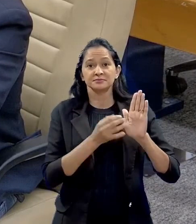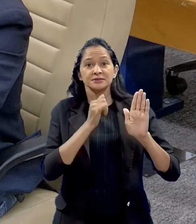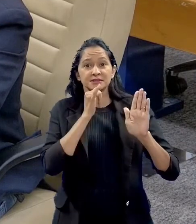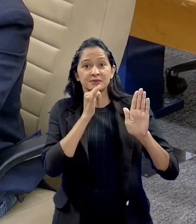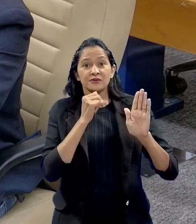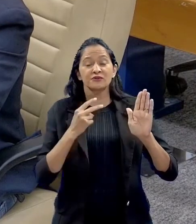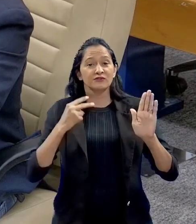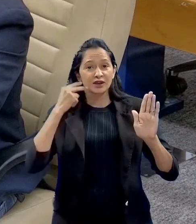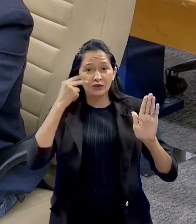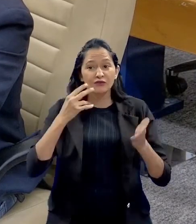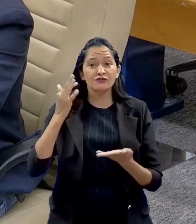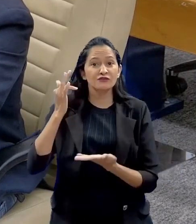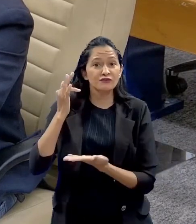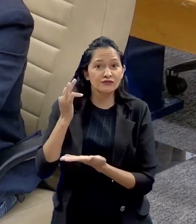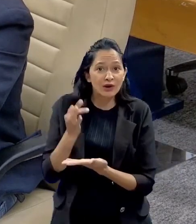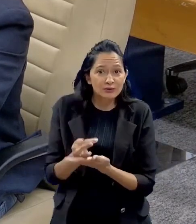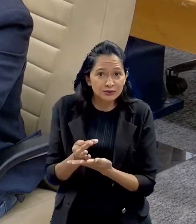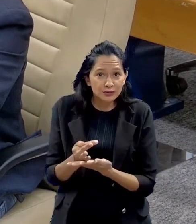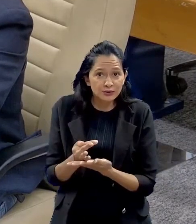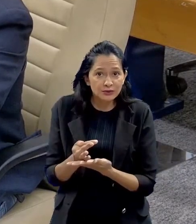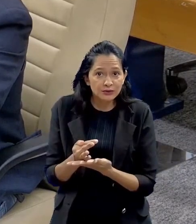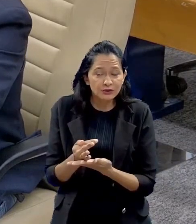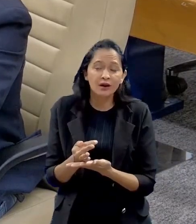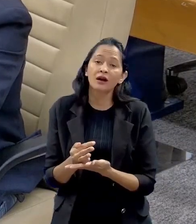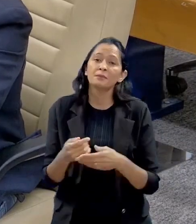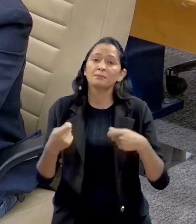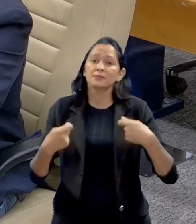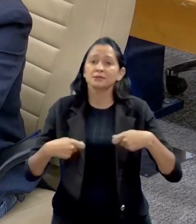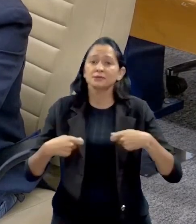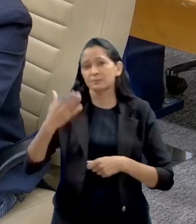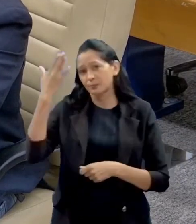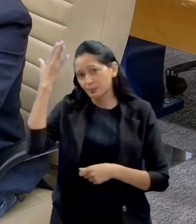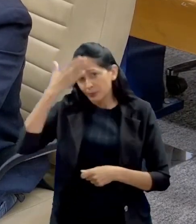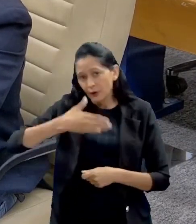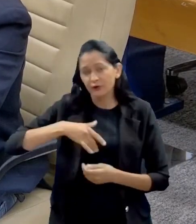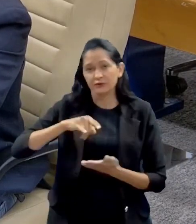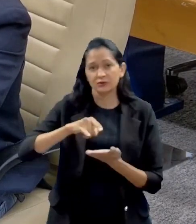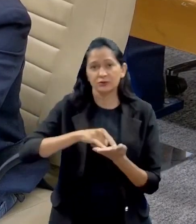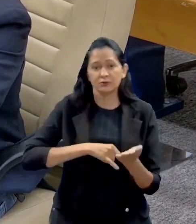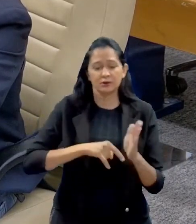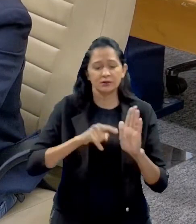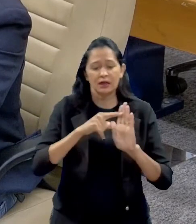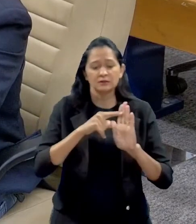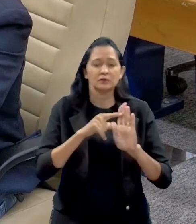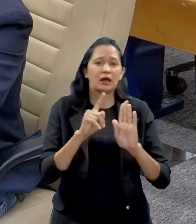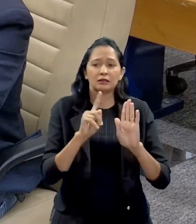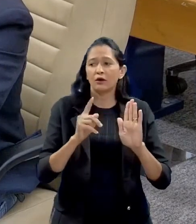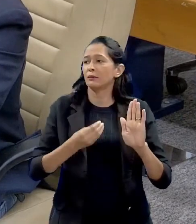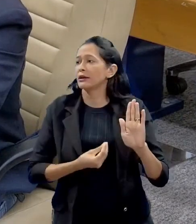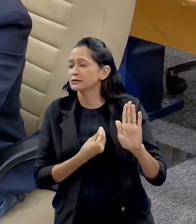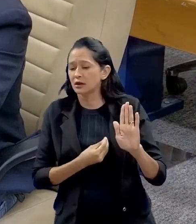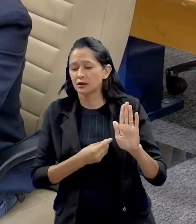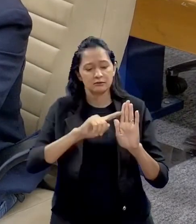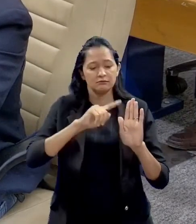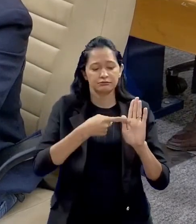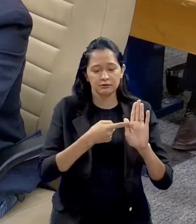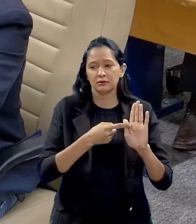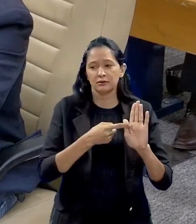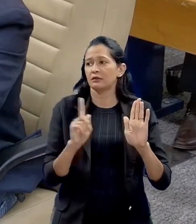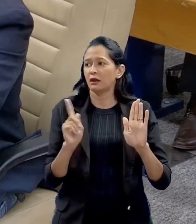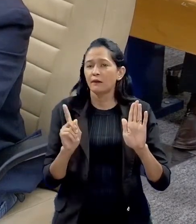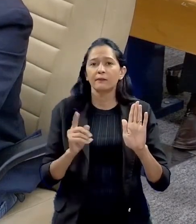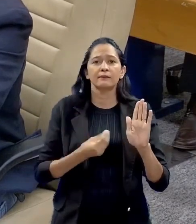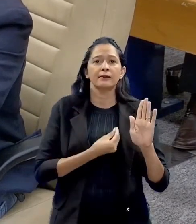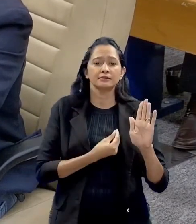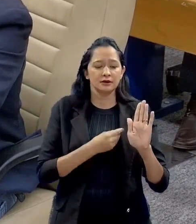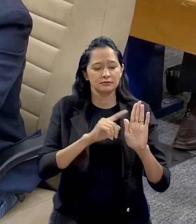casa, realmente traga a justificativa. Aqui o senhor está pulando, quantos vereadores estão pulando aí para que não está presente? Lê o